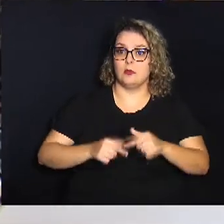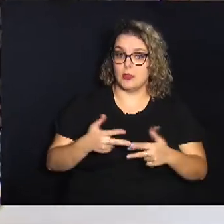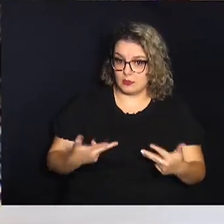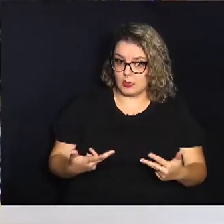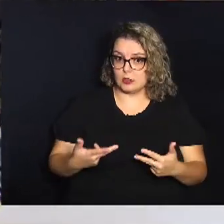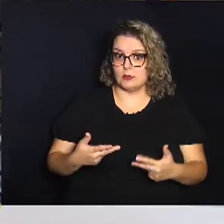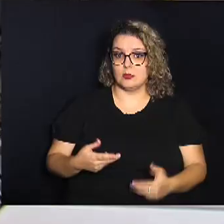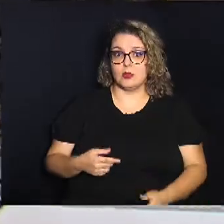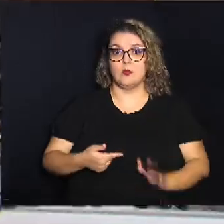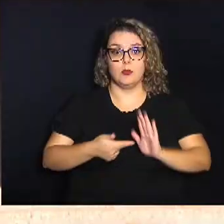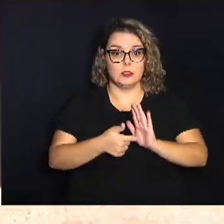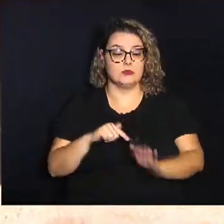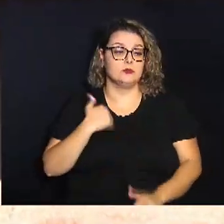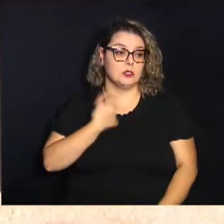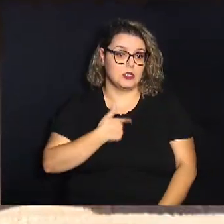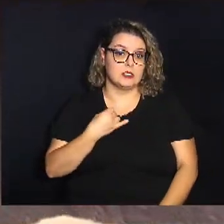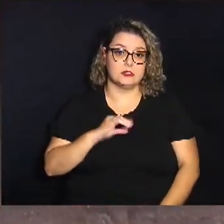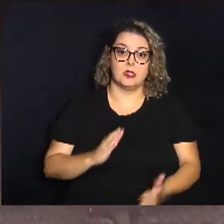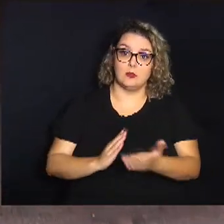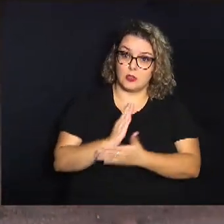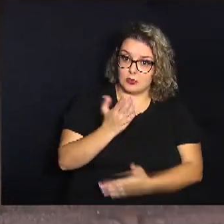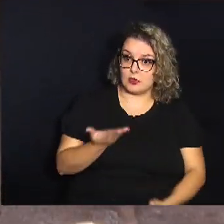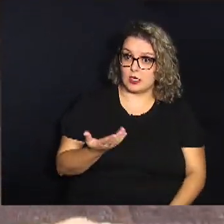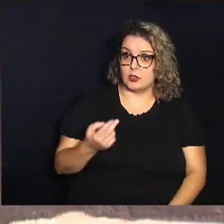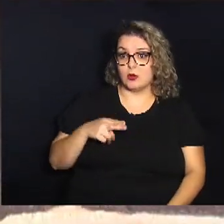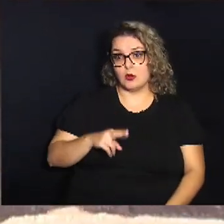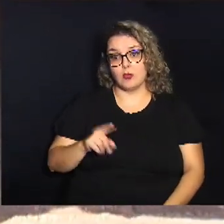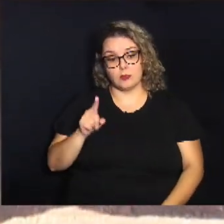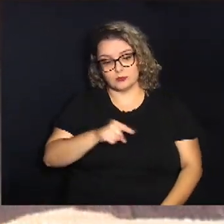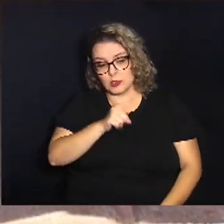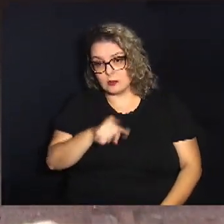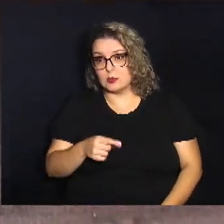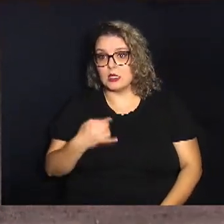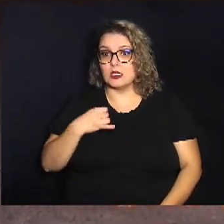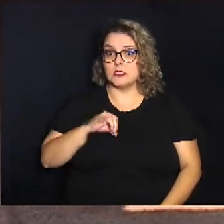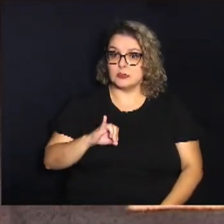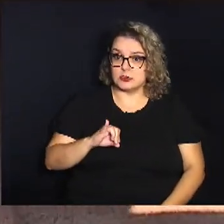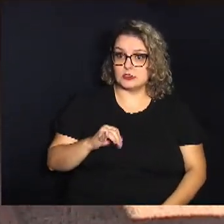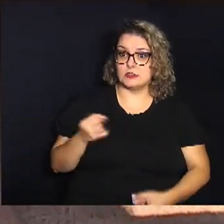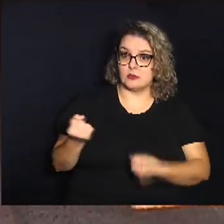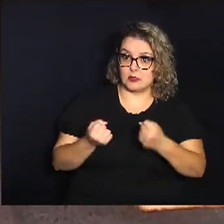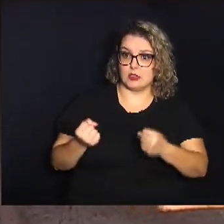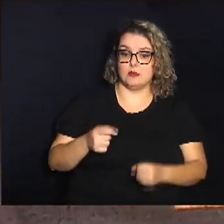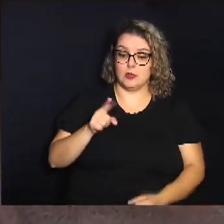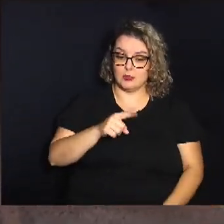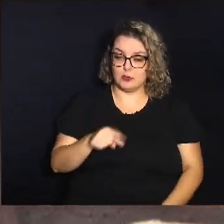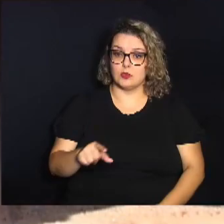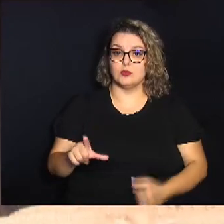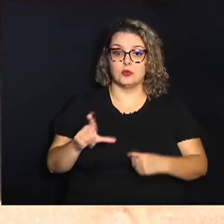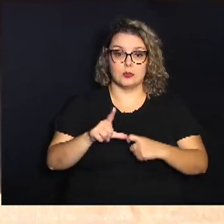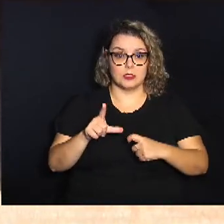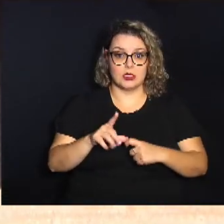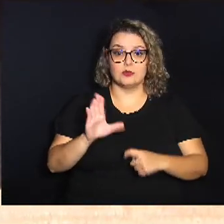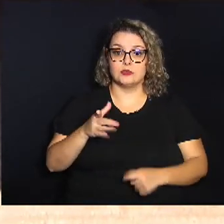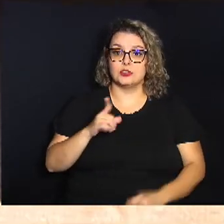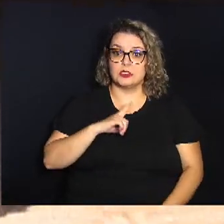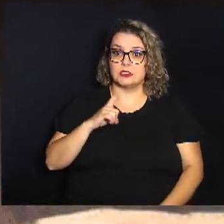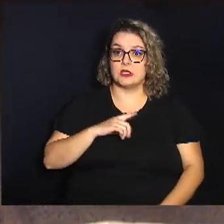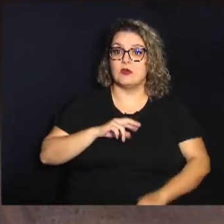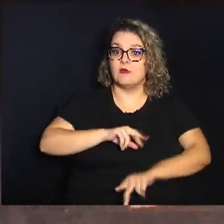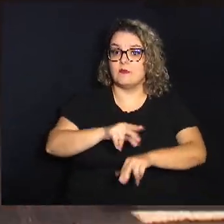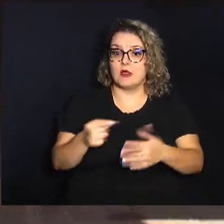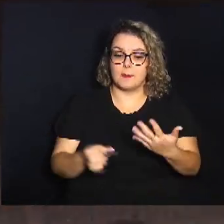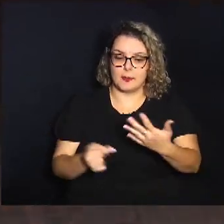acusando para nós se ele foi aprovado ou reprovado se o veículo for reprovado no laudo já sai várias